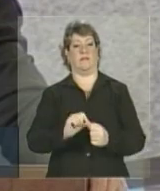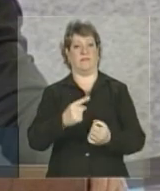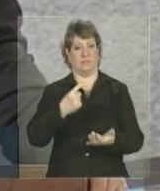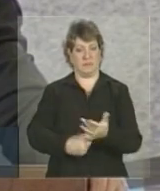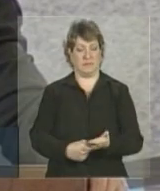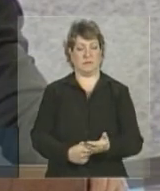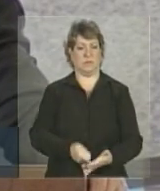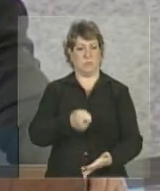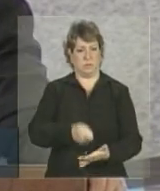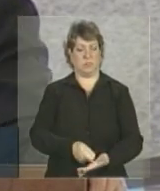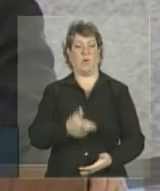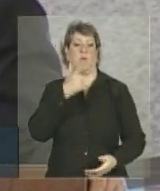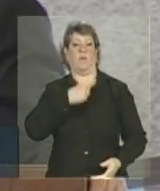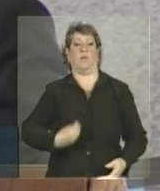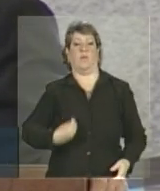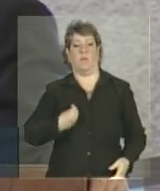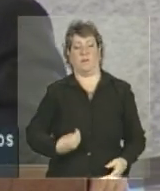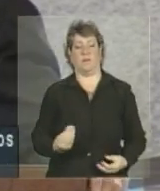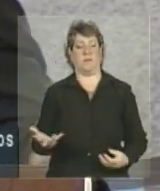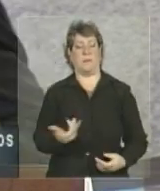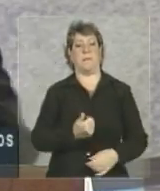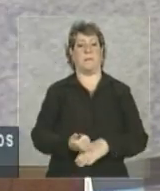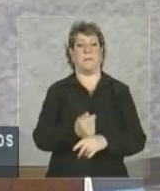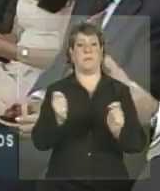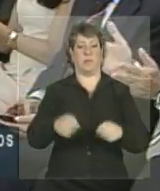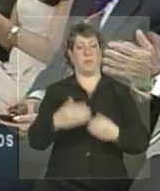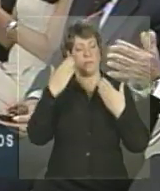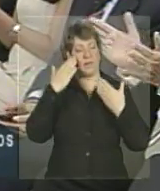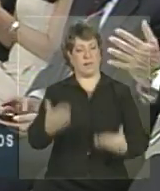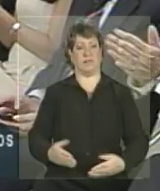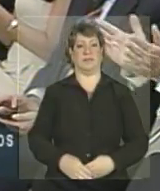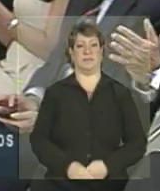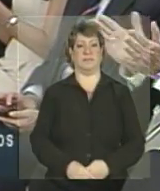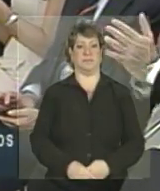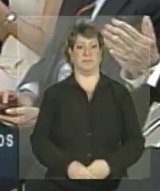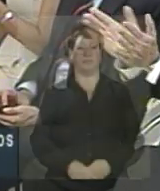para que ela aconteça da melhor maneira possível. Obrigado.